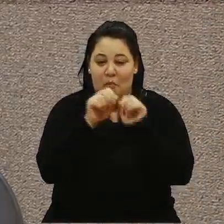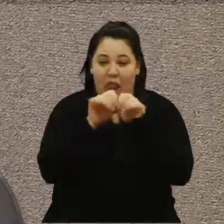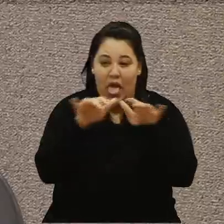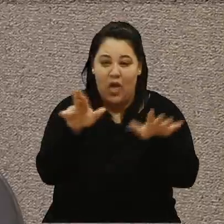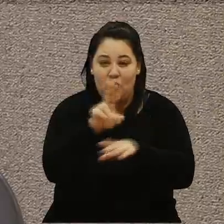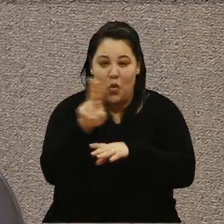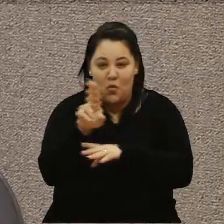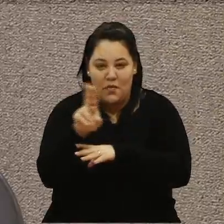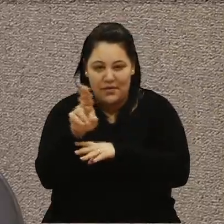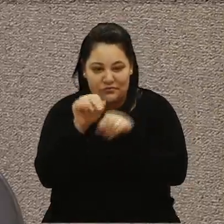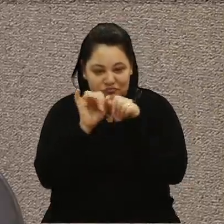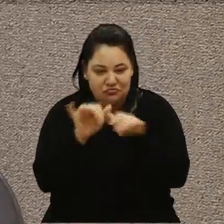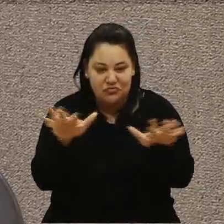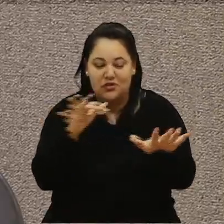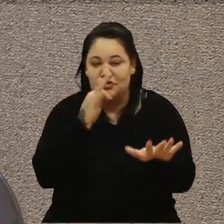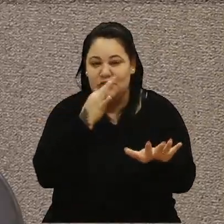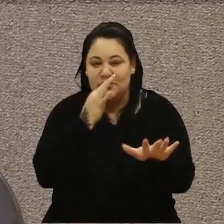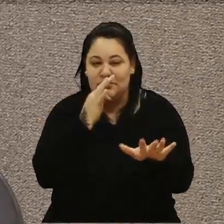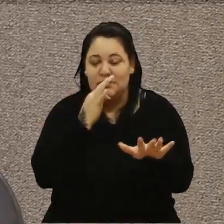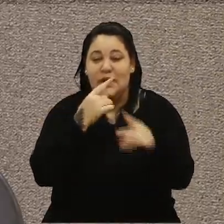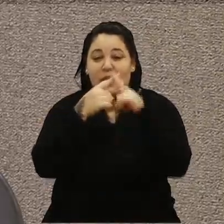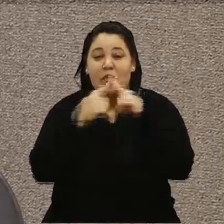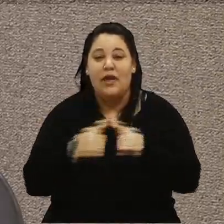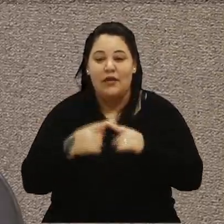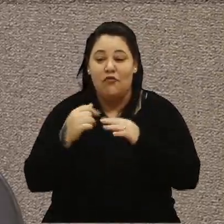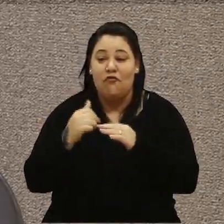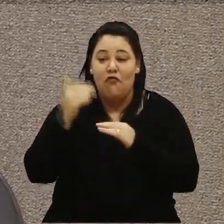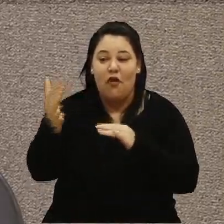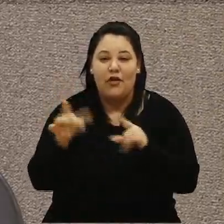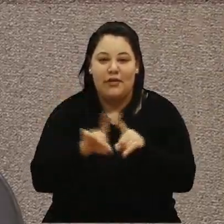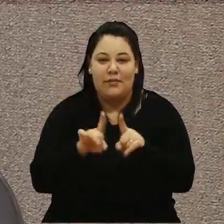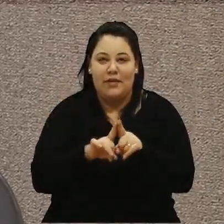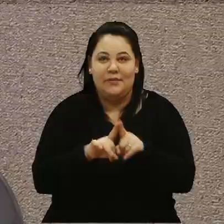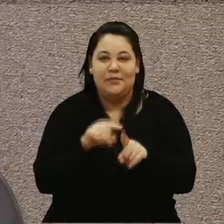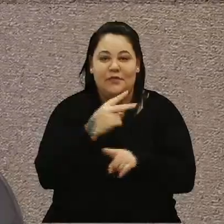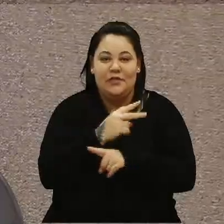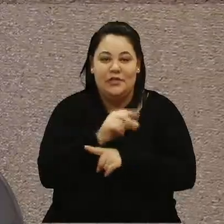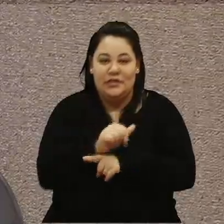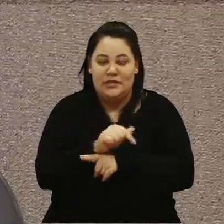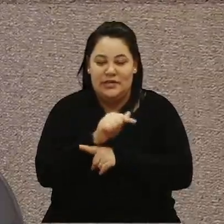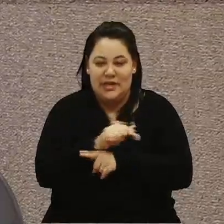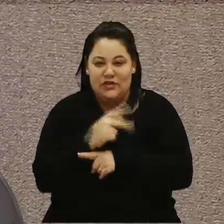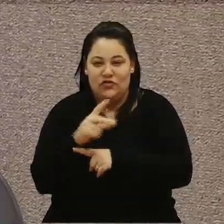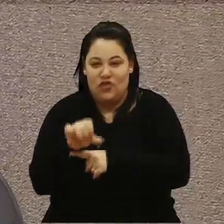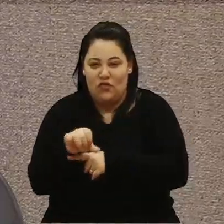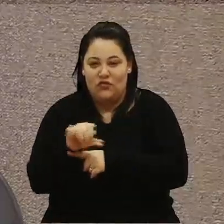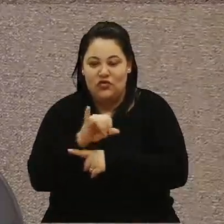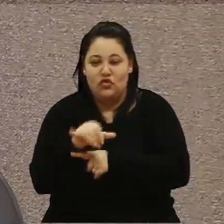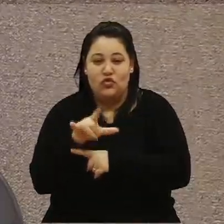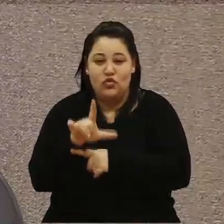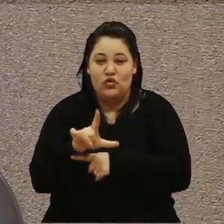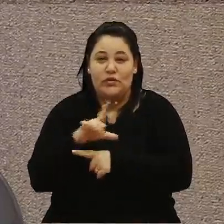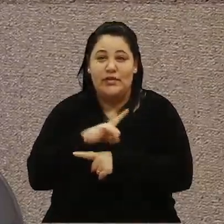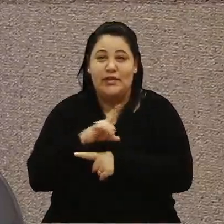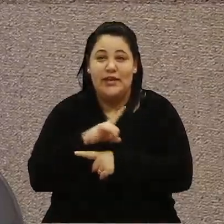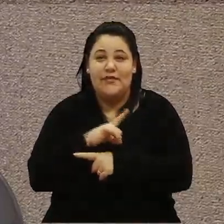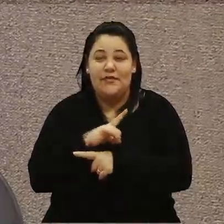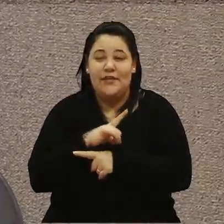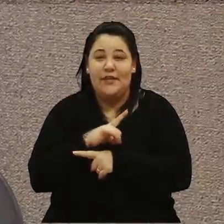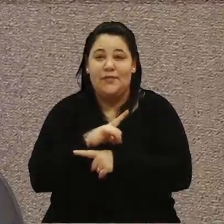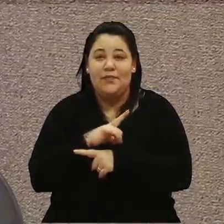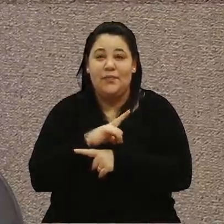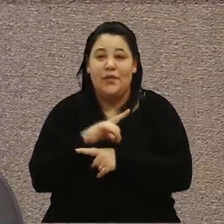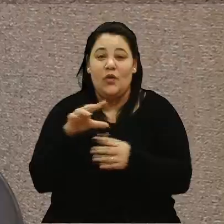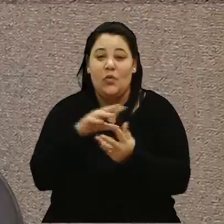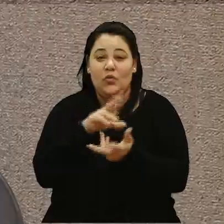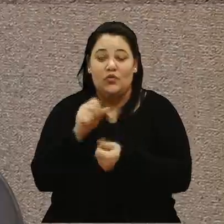daqui. Entre os dias 27 e 29 de junho, ele conquistou resultados muito expressivos para nós na Copa Brasil de Tênis de Mesa, que foi realizada